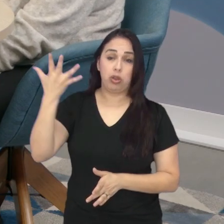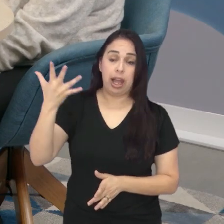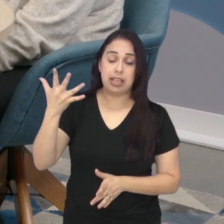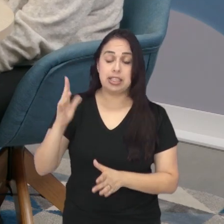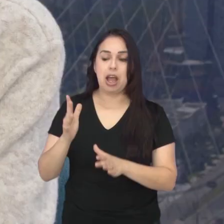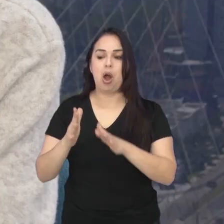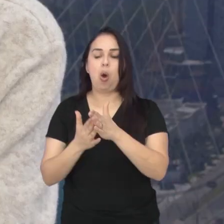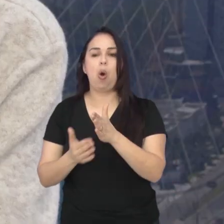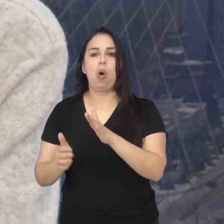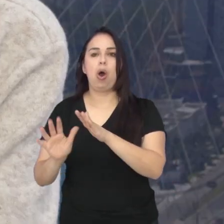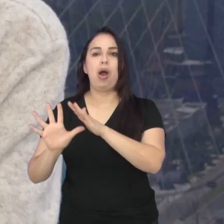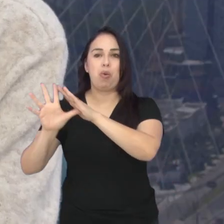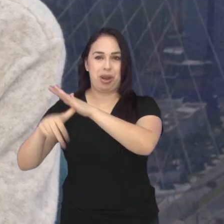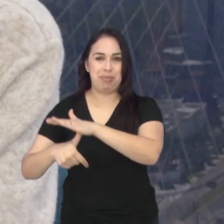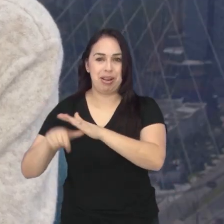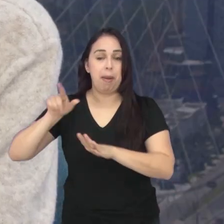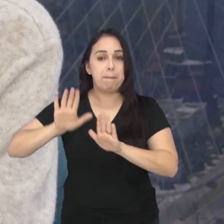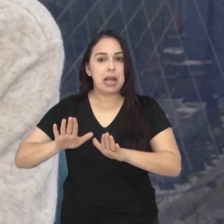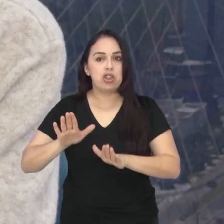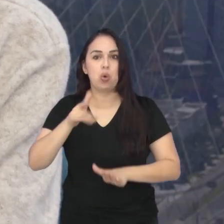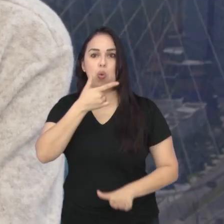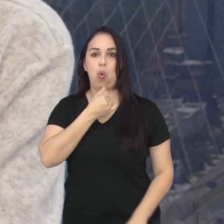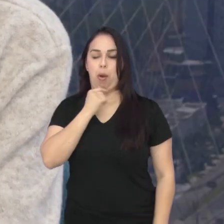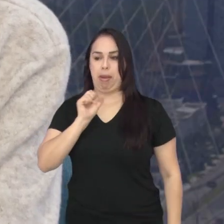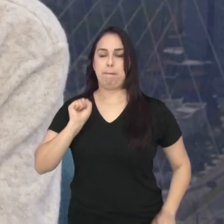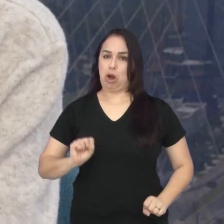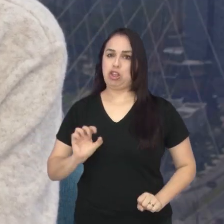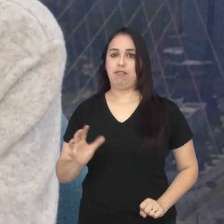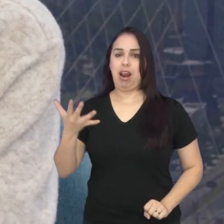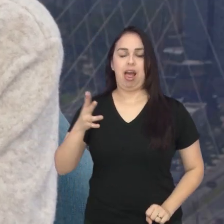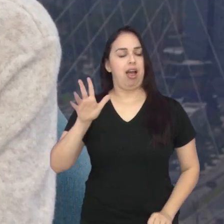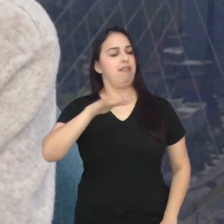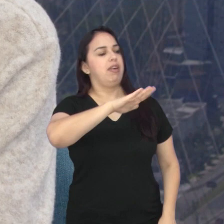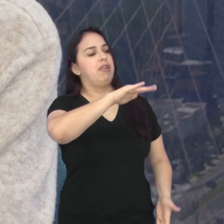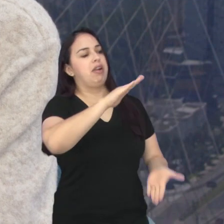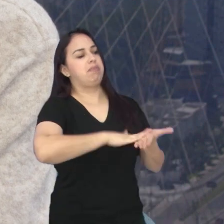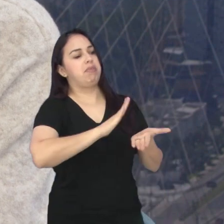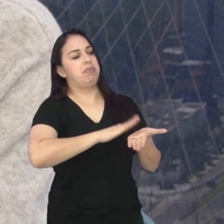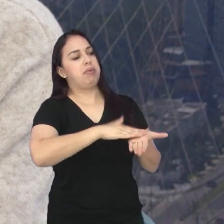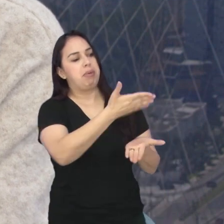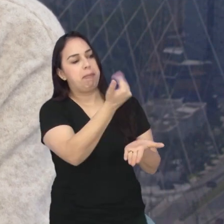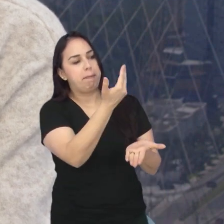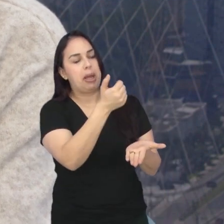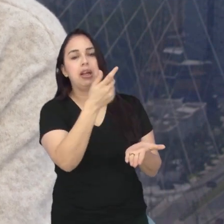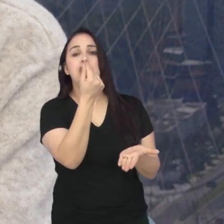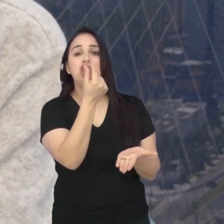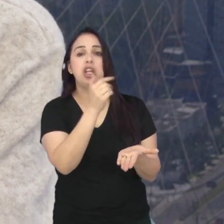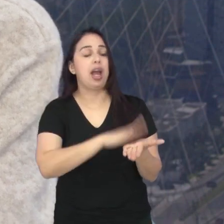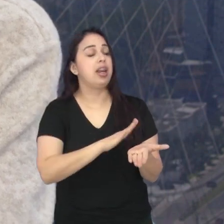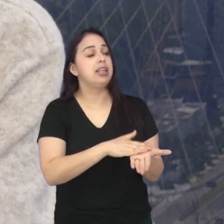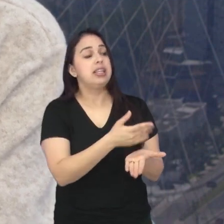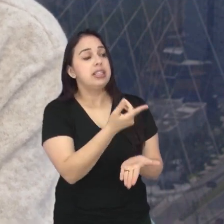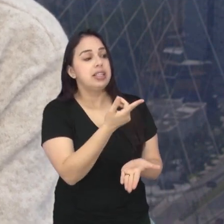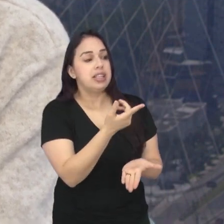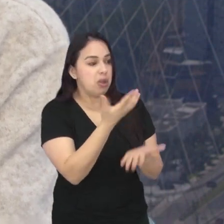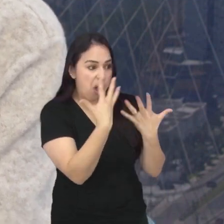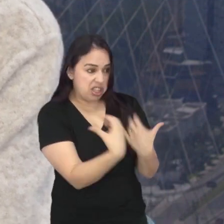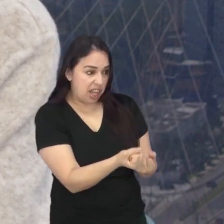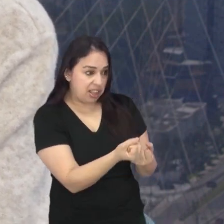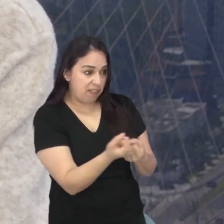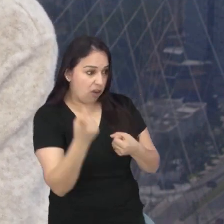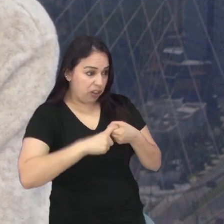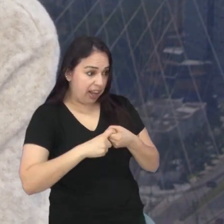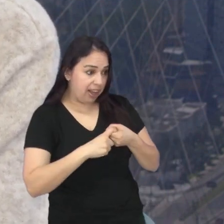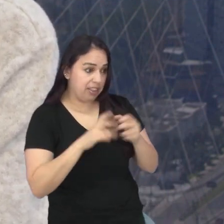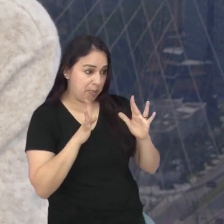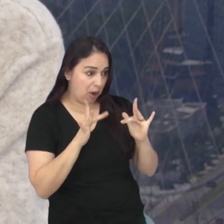acontecer para manter o relacionamento, o homem falar, né, e a gente vê muito isso na prática, né, fala, se você não